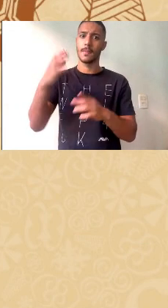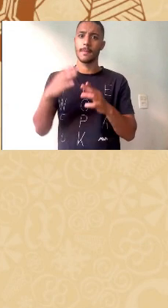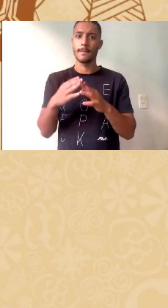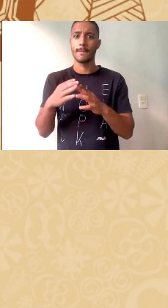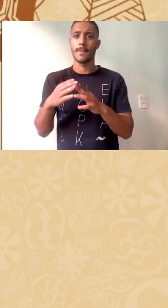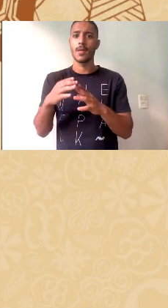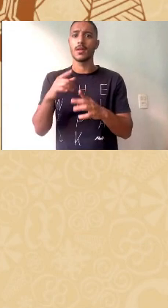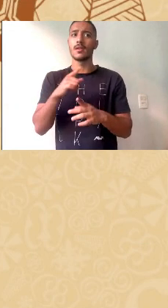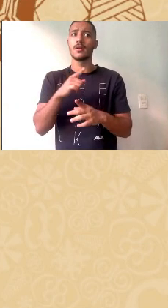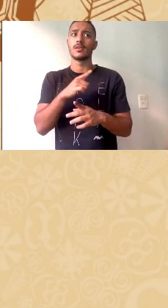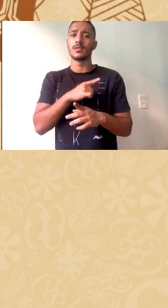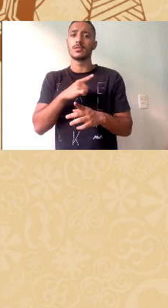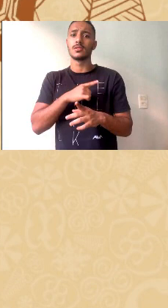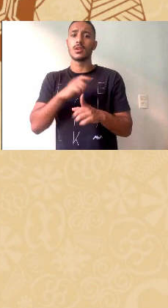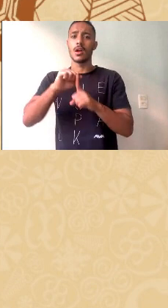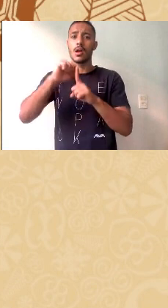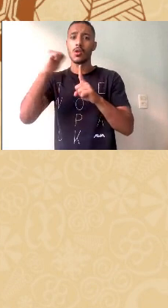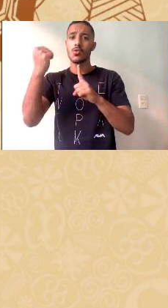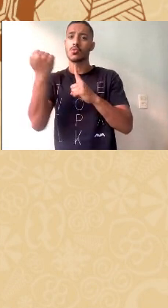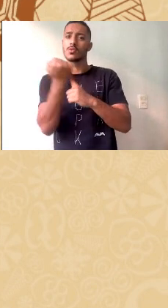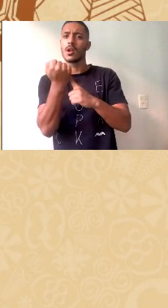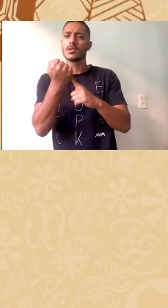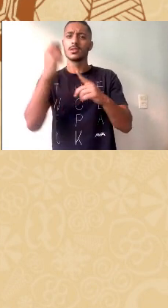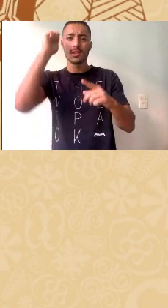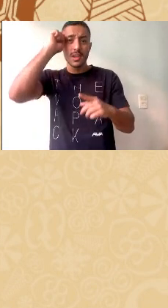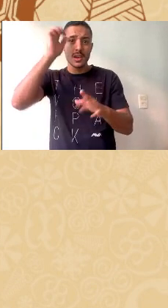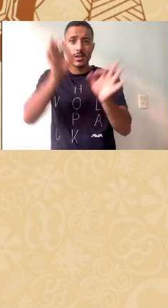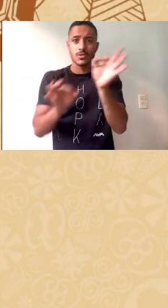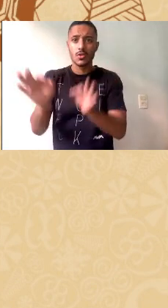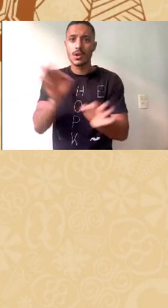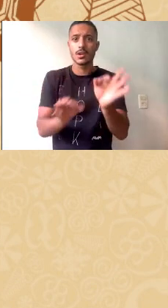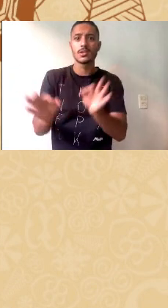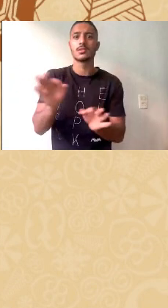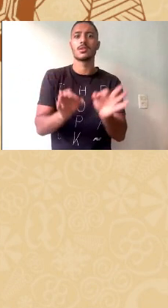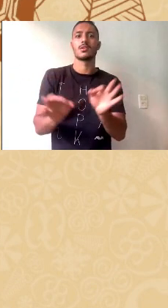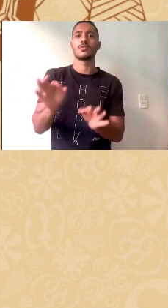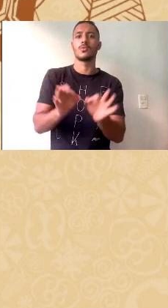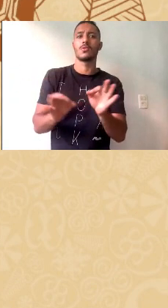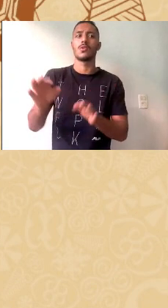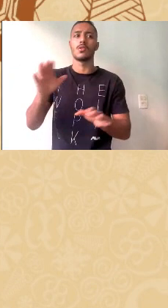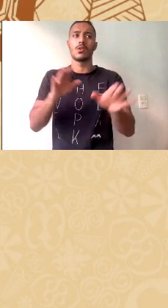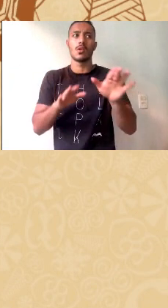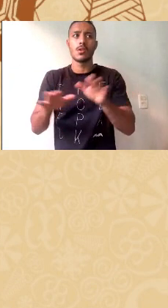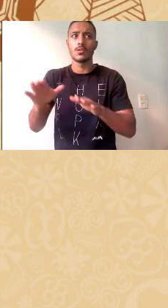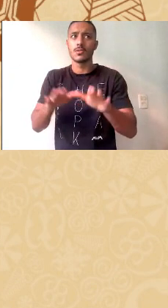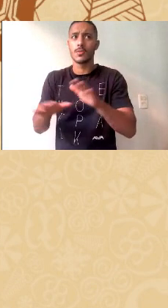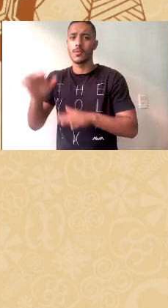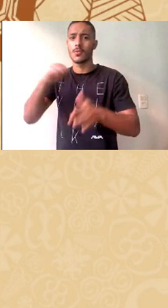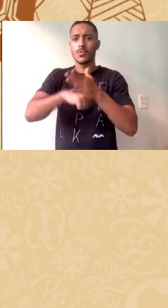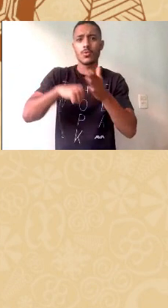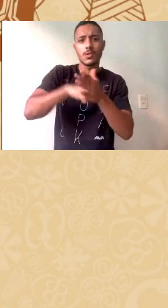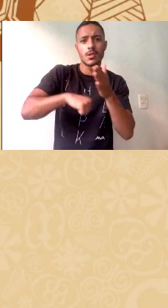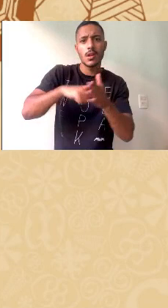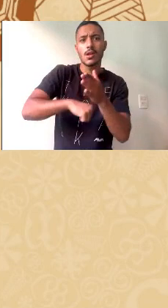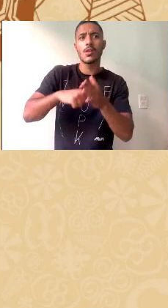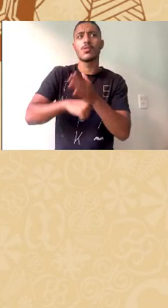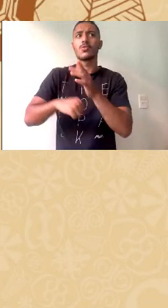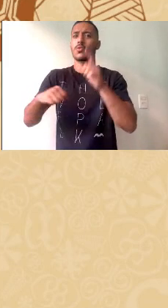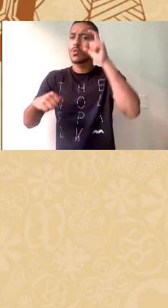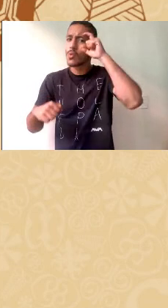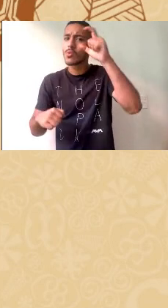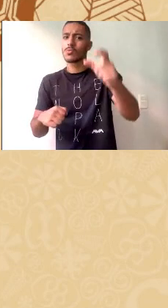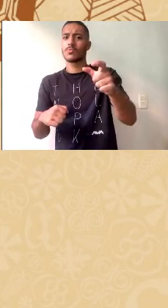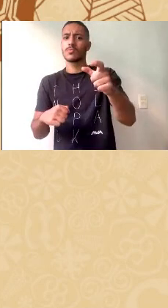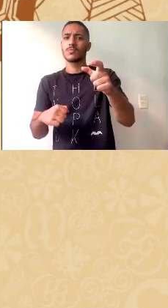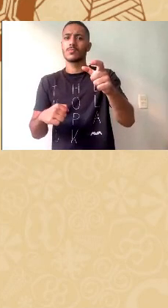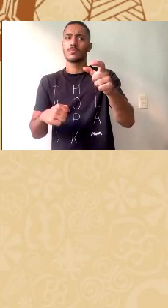se organizando, né, se mobilizando, né, para defender os seus interesses diante de uma sociedade, de um Estado,